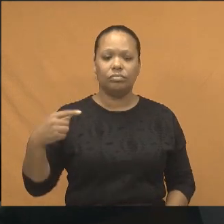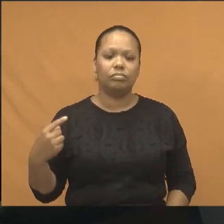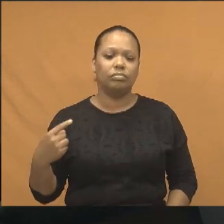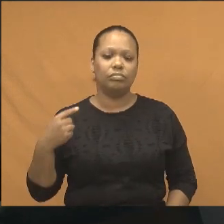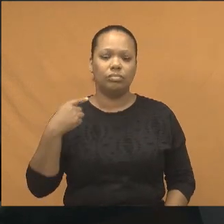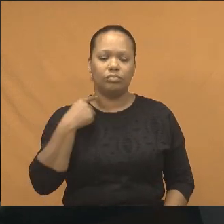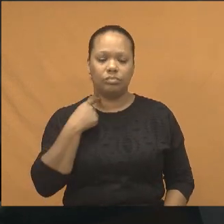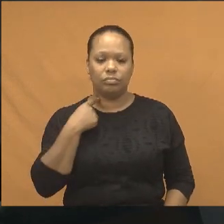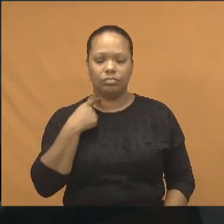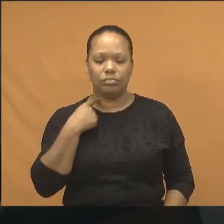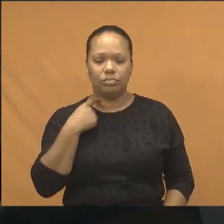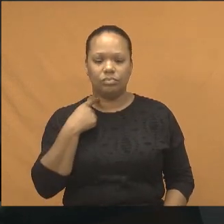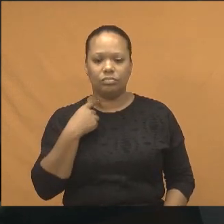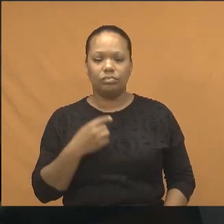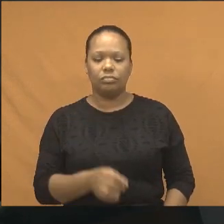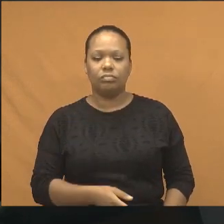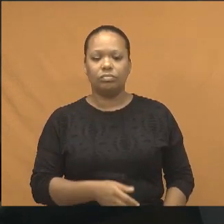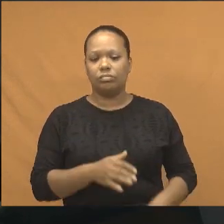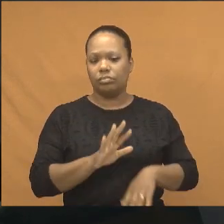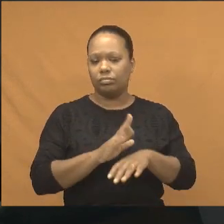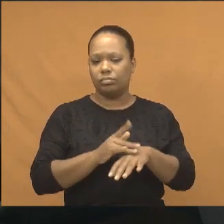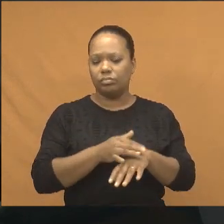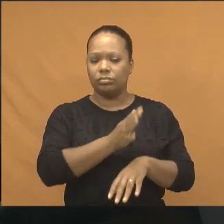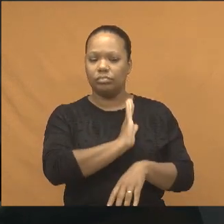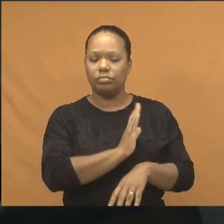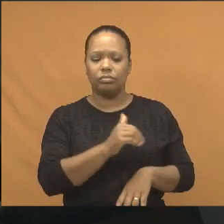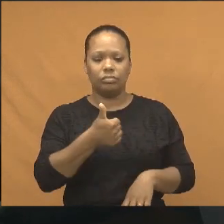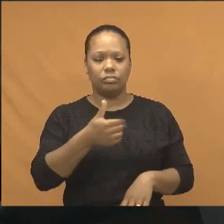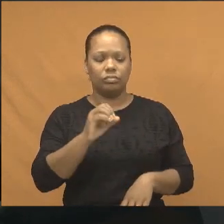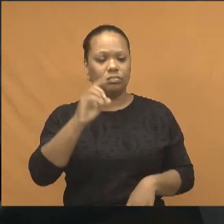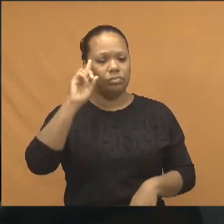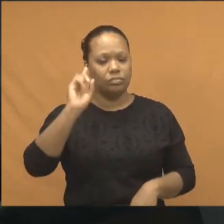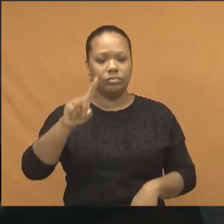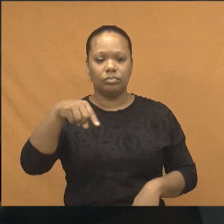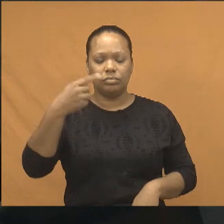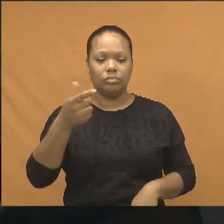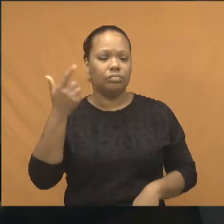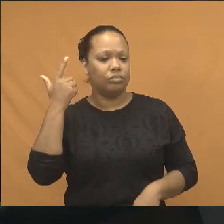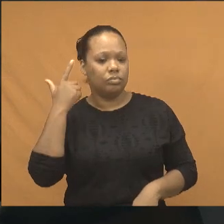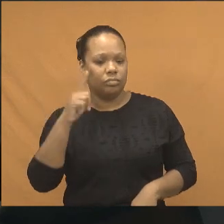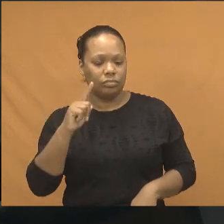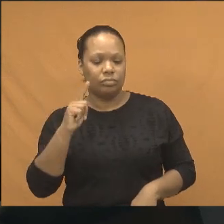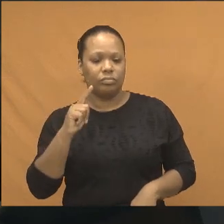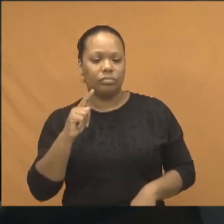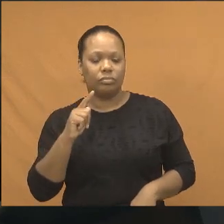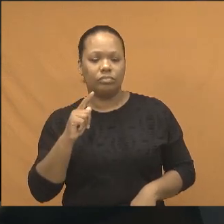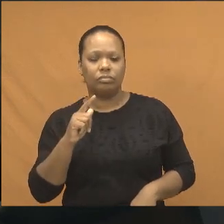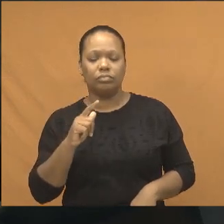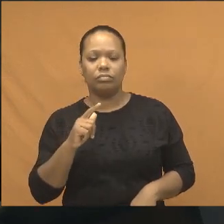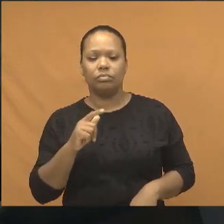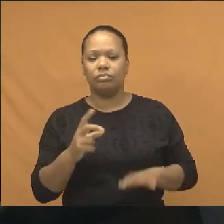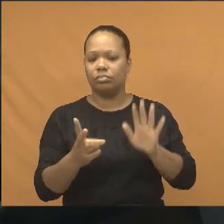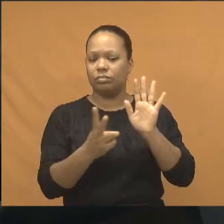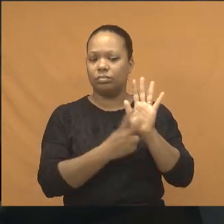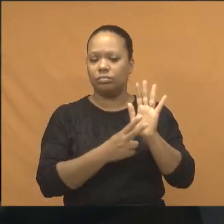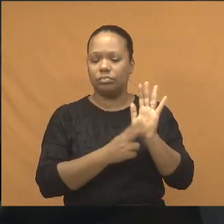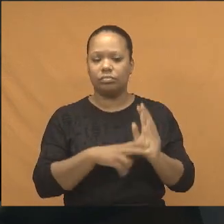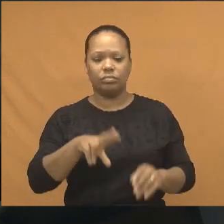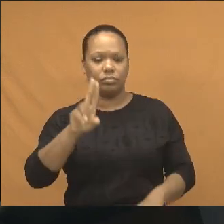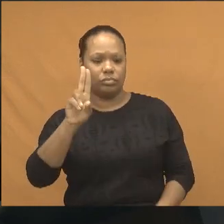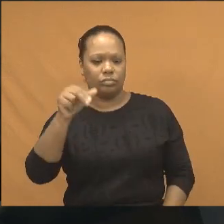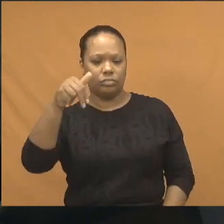reposição no coração. Depois de 10 dias, conseguiu uma vaga na Unicor e ele